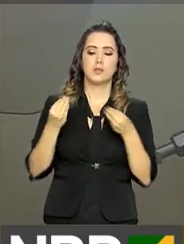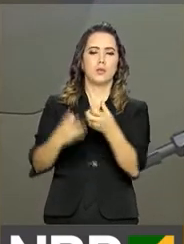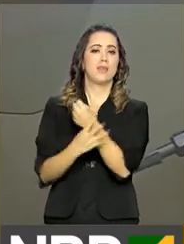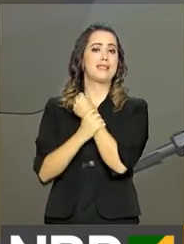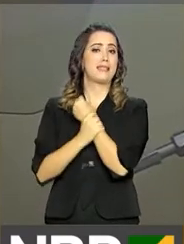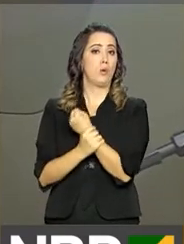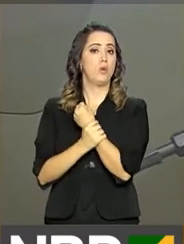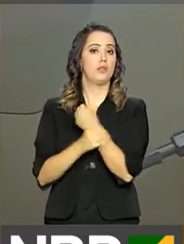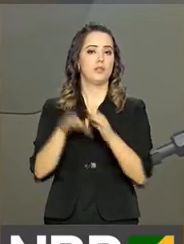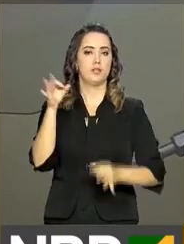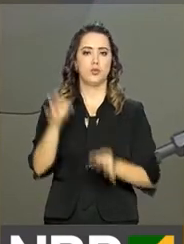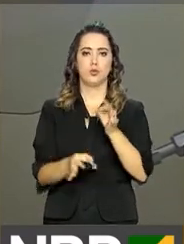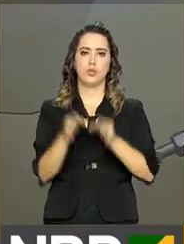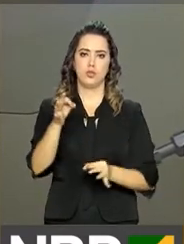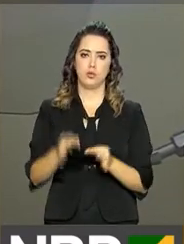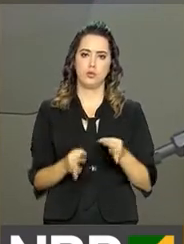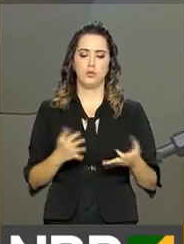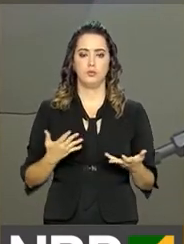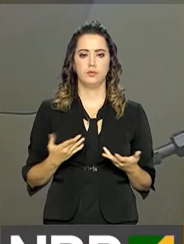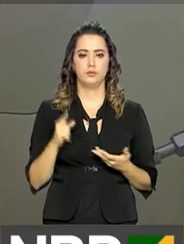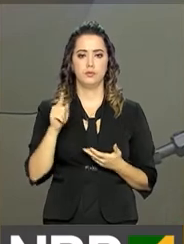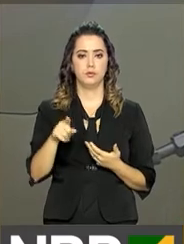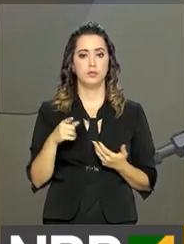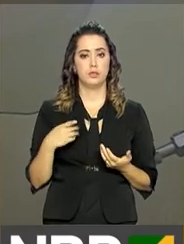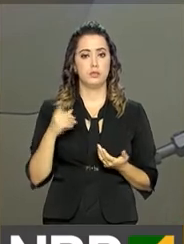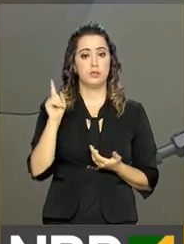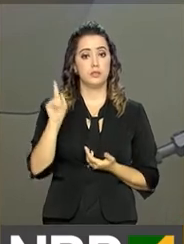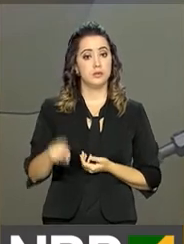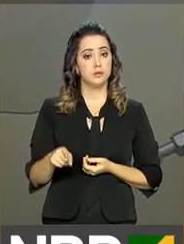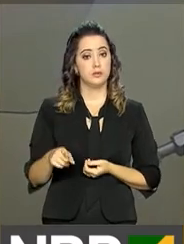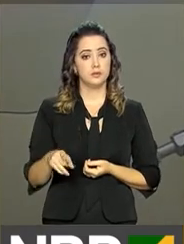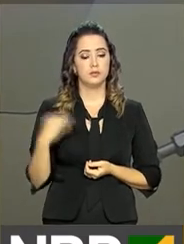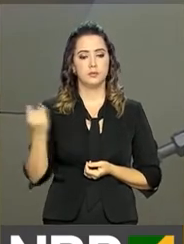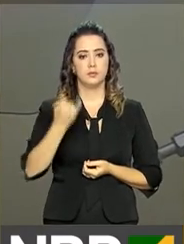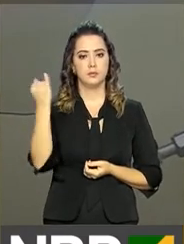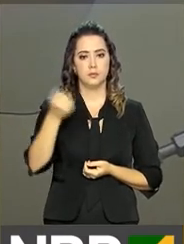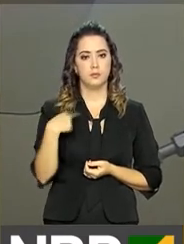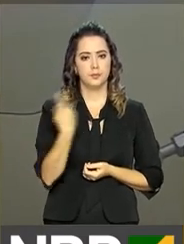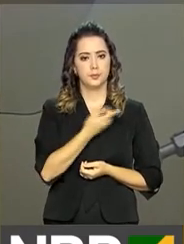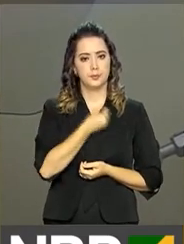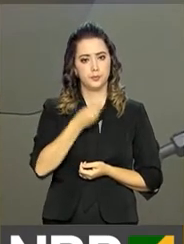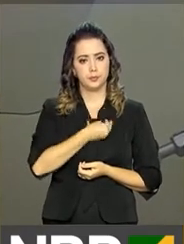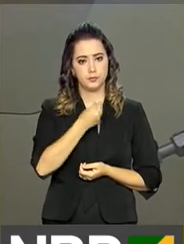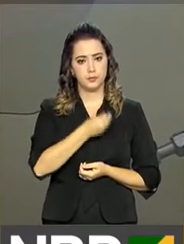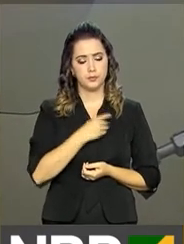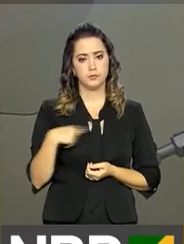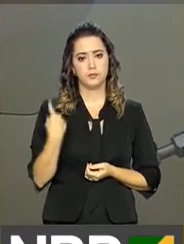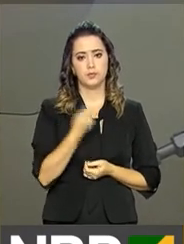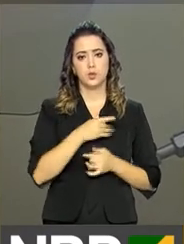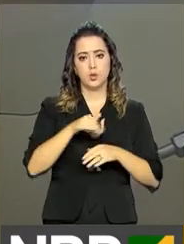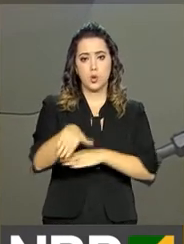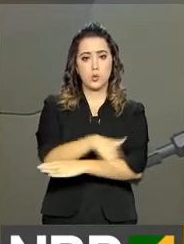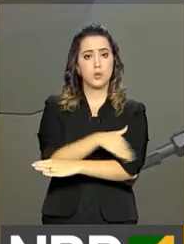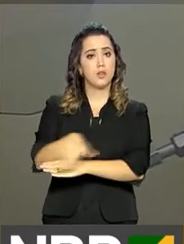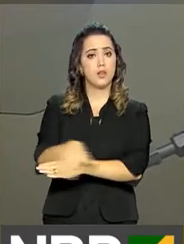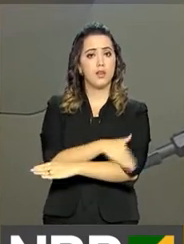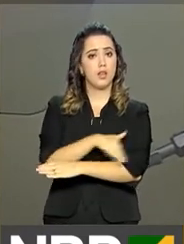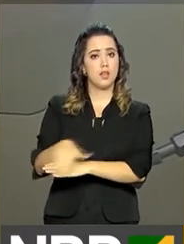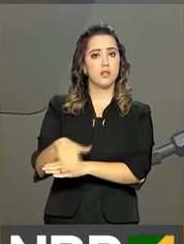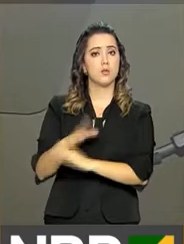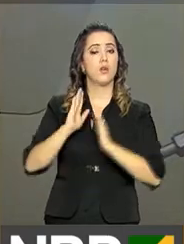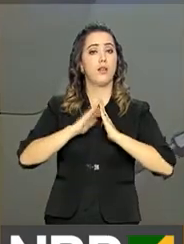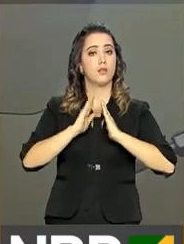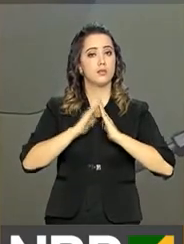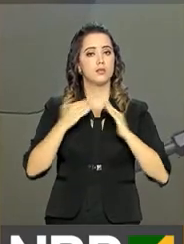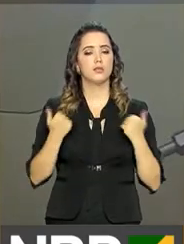segurança jurídica a uma coisa que é essencial na nossa vida. O nosso endereço, a nossa